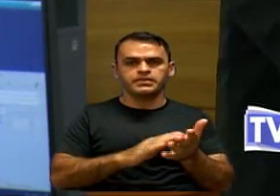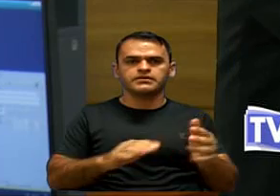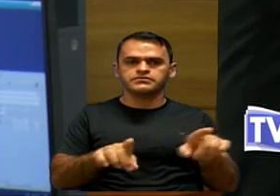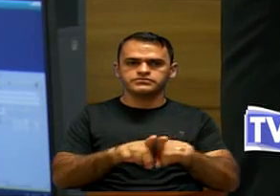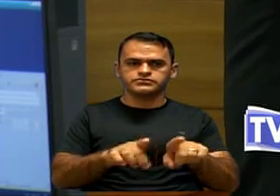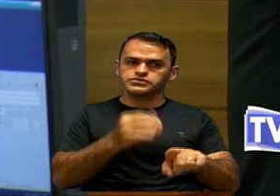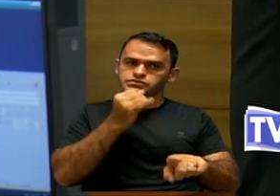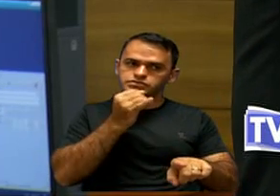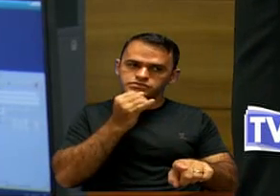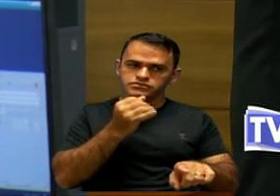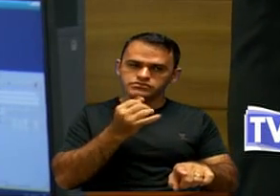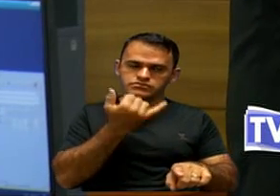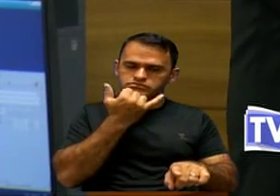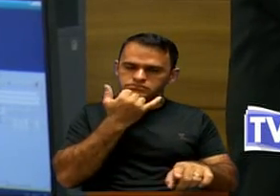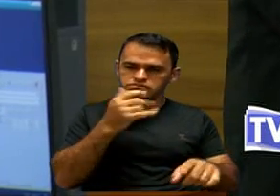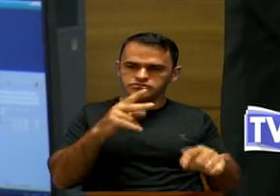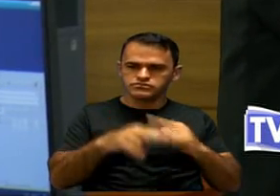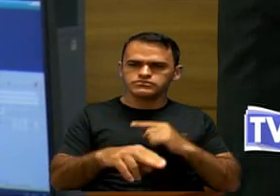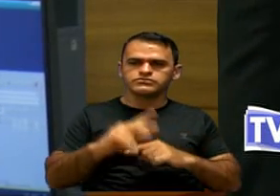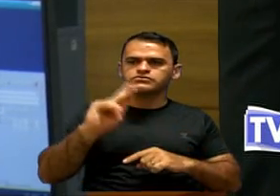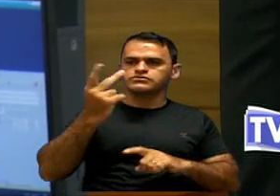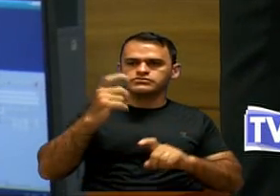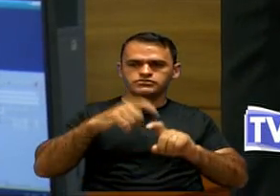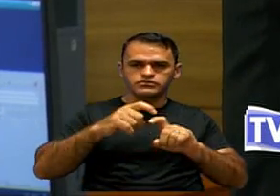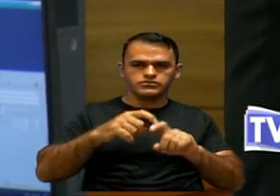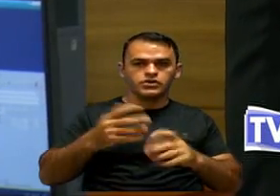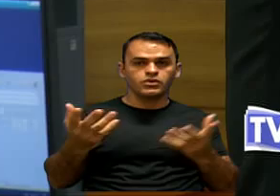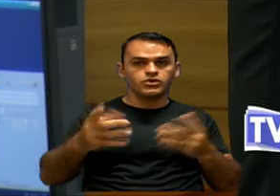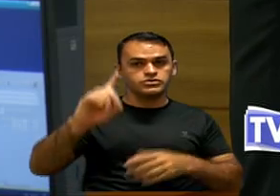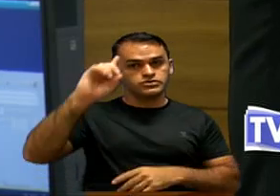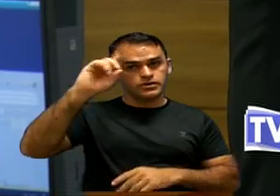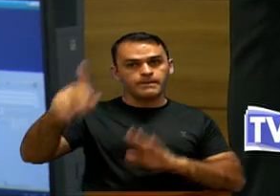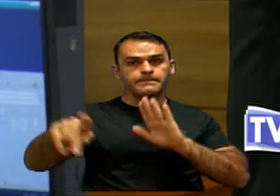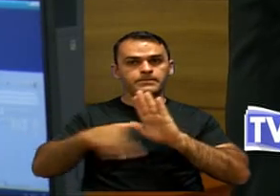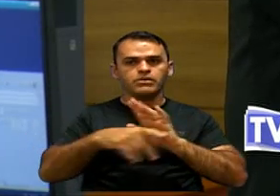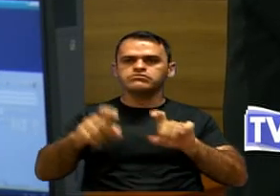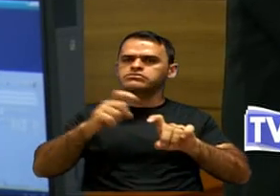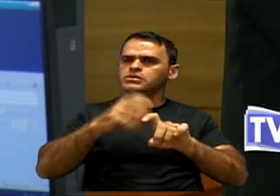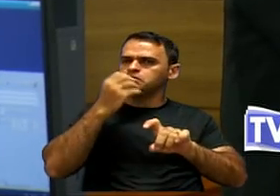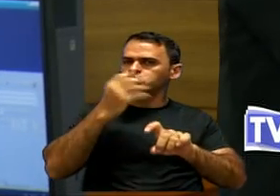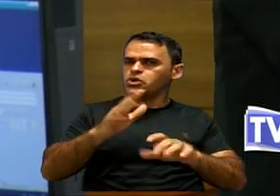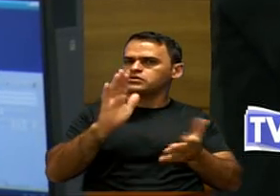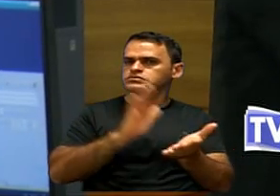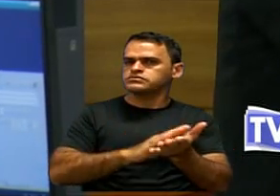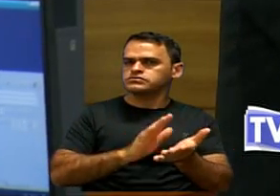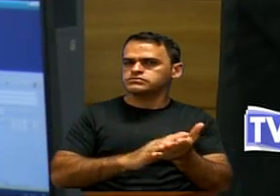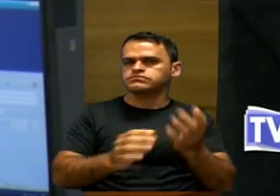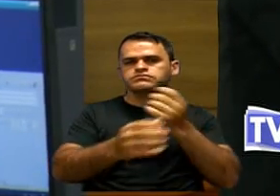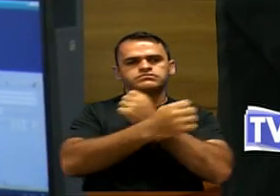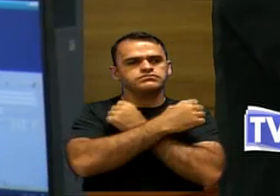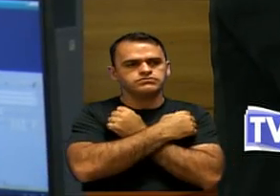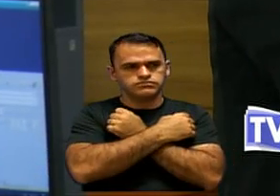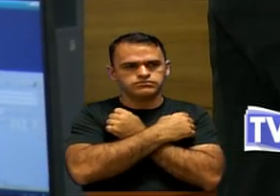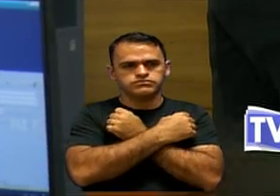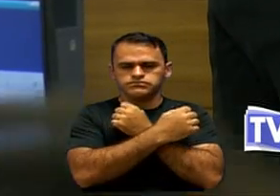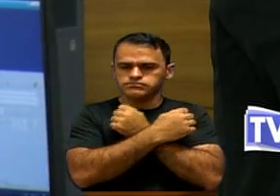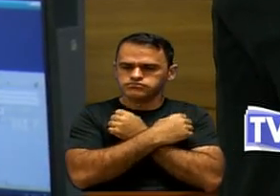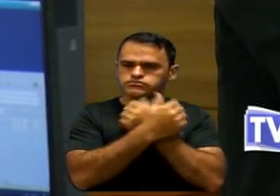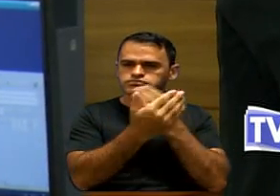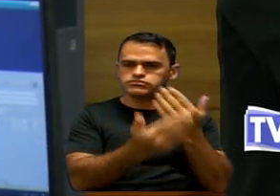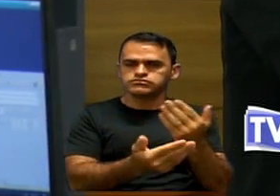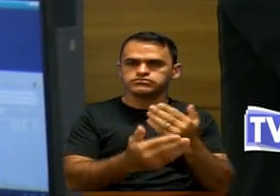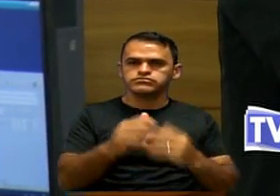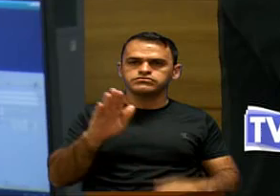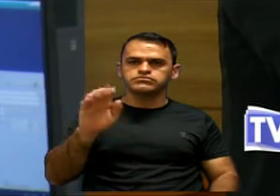cortando um pouquinho, dar um parabéns, doutor Hélio. Hoje é dia dos médicos, né, Hélio? Leva meu abraço.